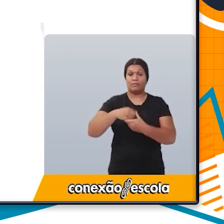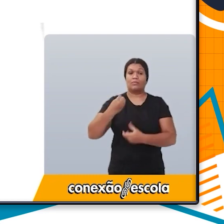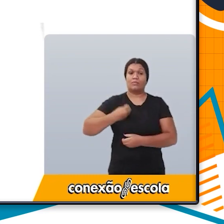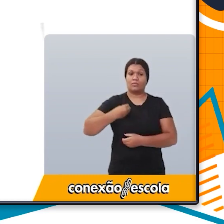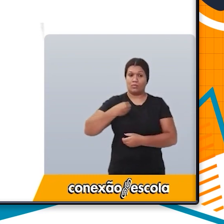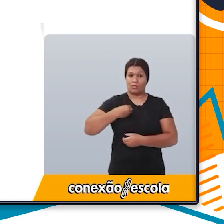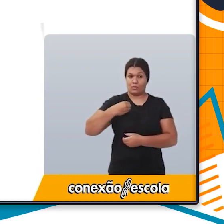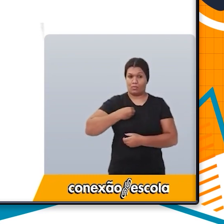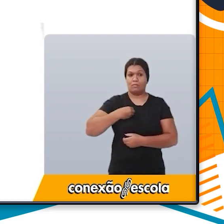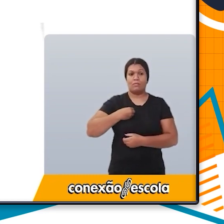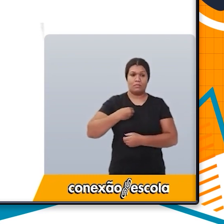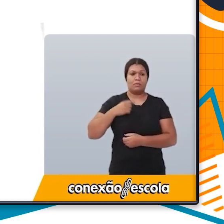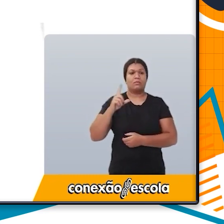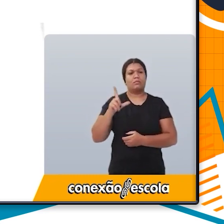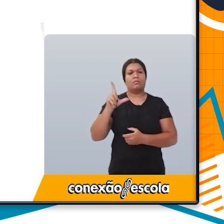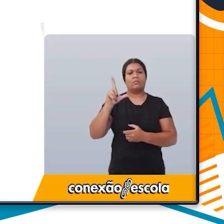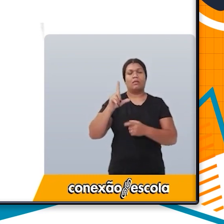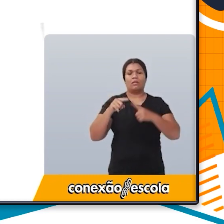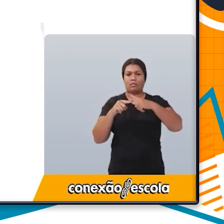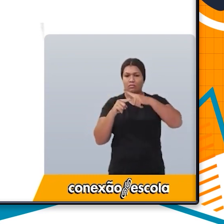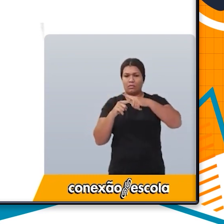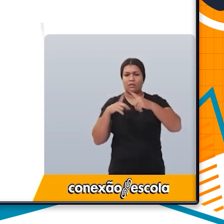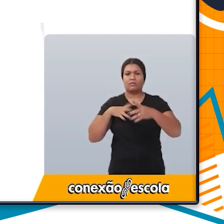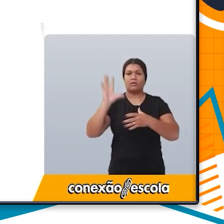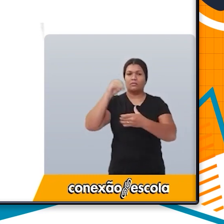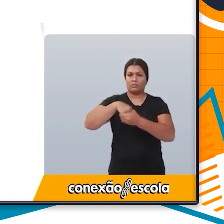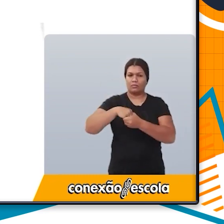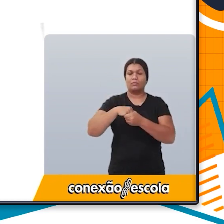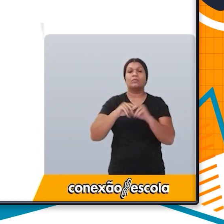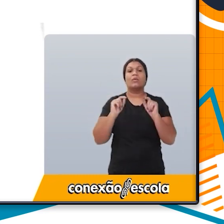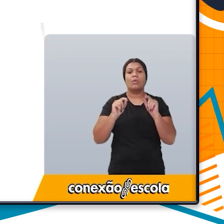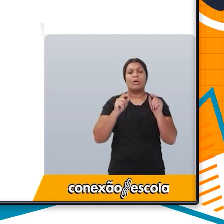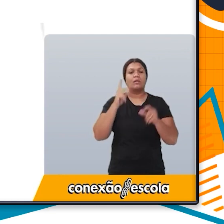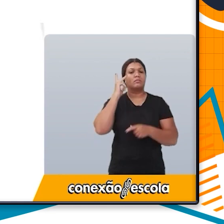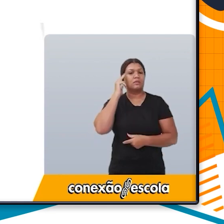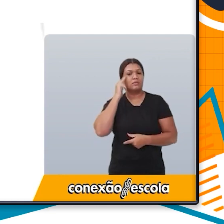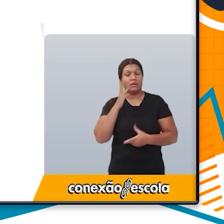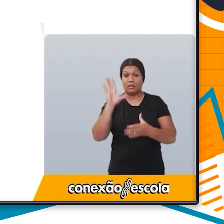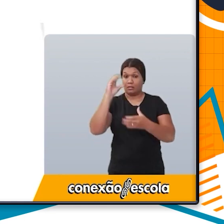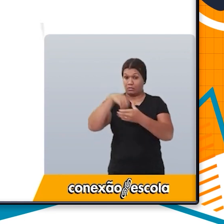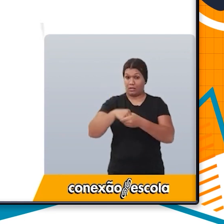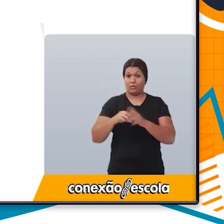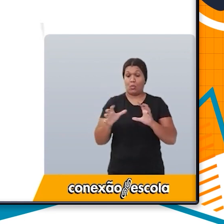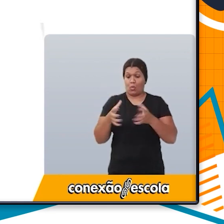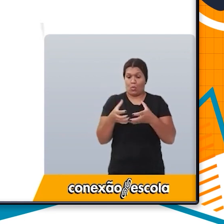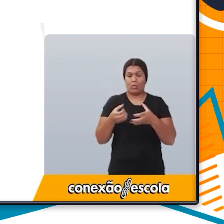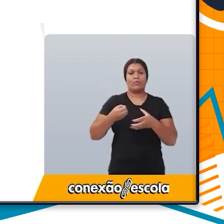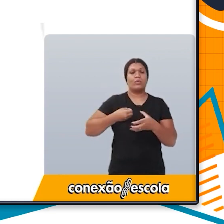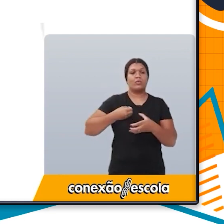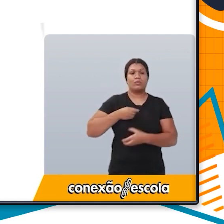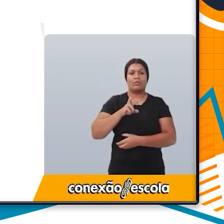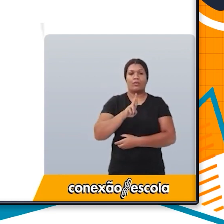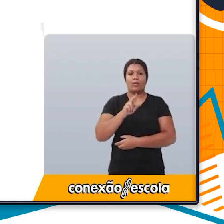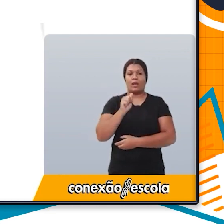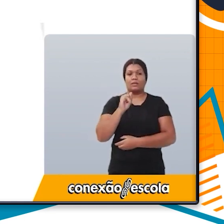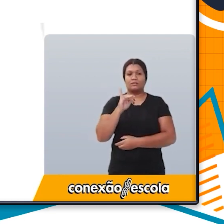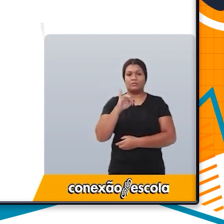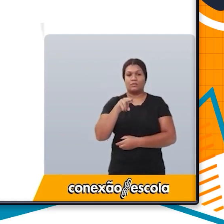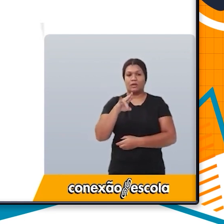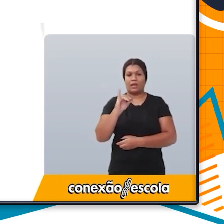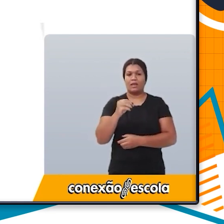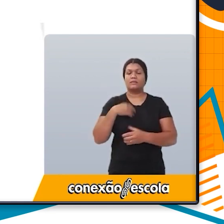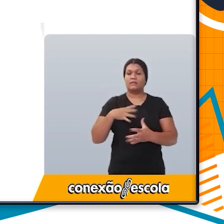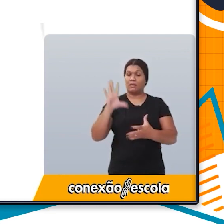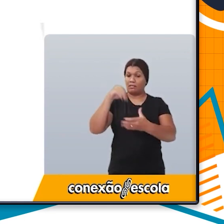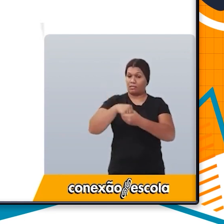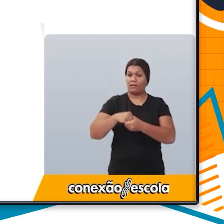inteiros, eu tenho o conjunto dos números naturais. Dentro do conjunto dos números racionais, eu tenho os inteiros e também